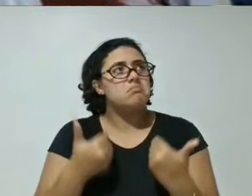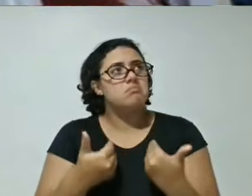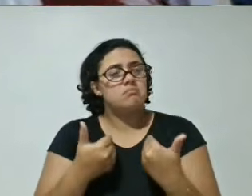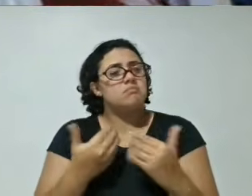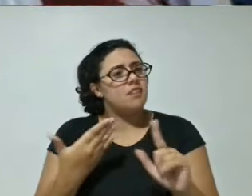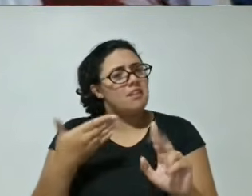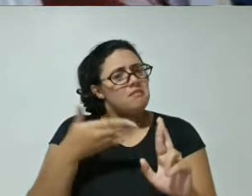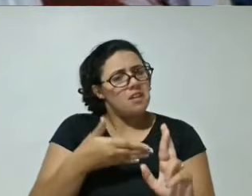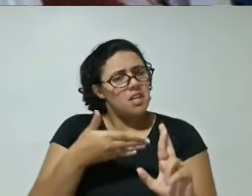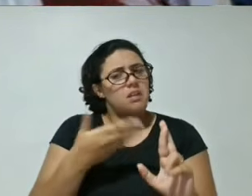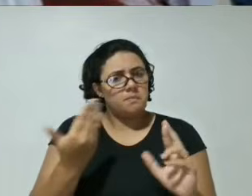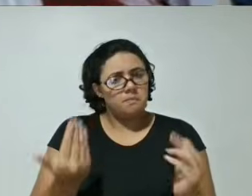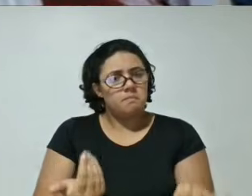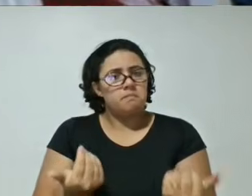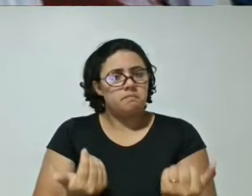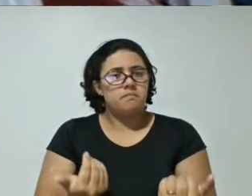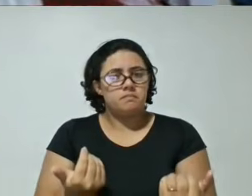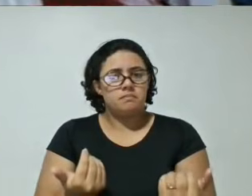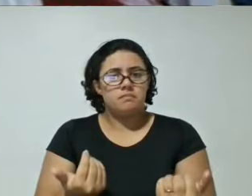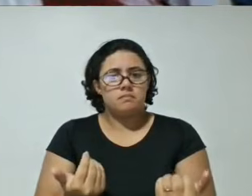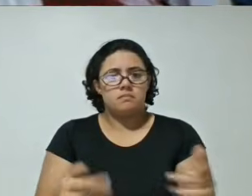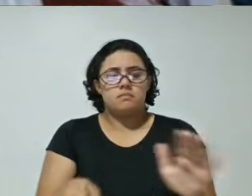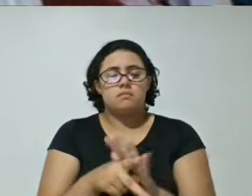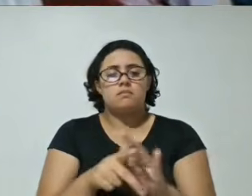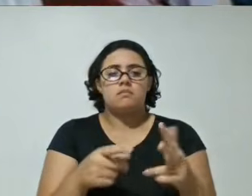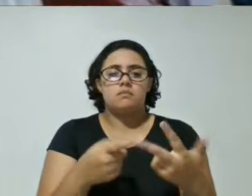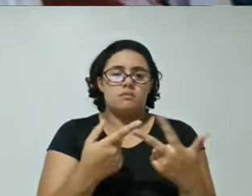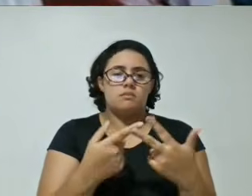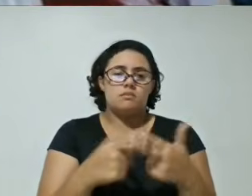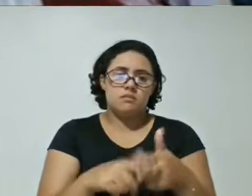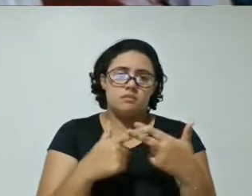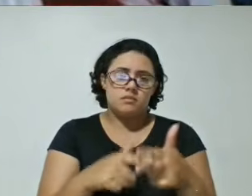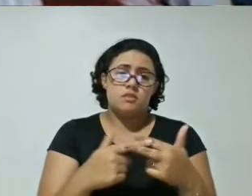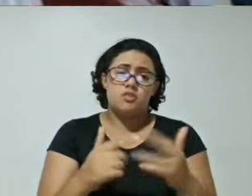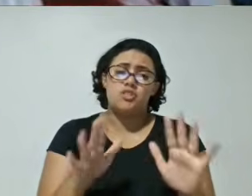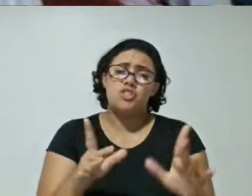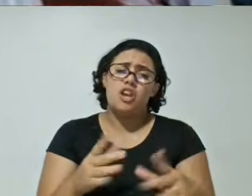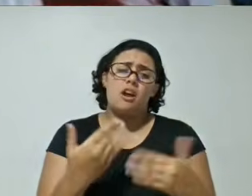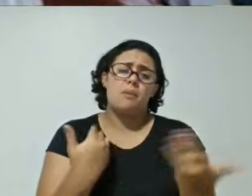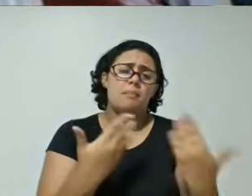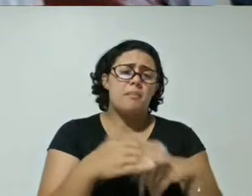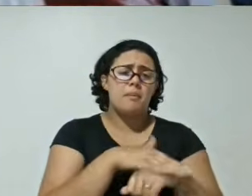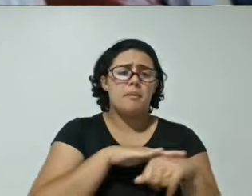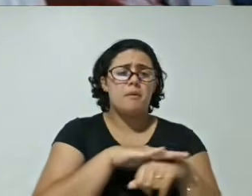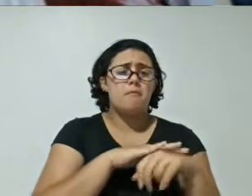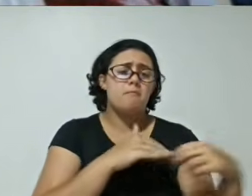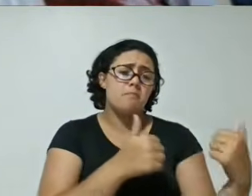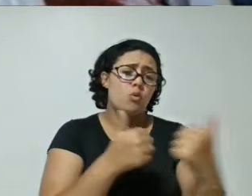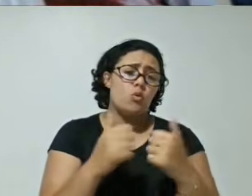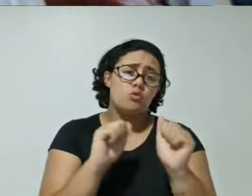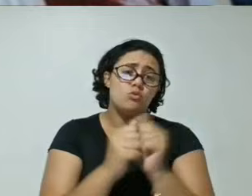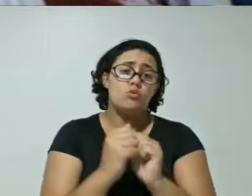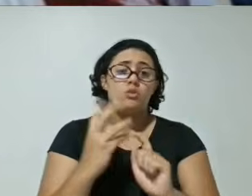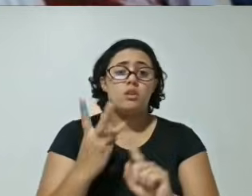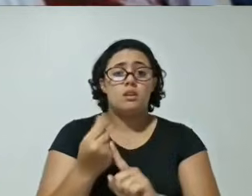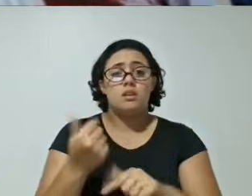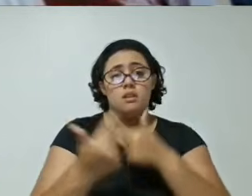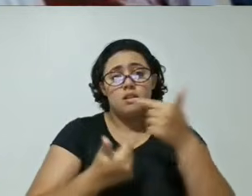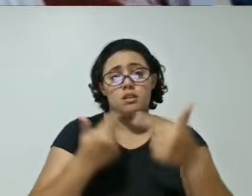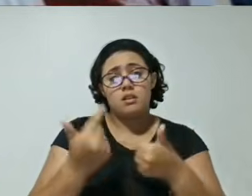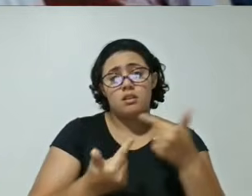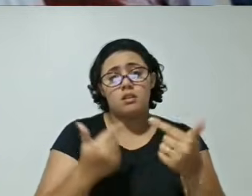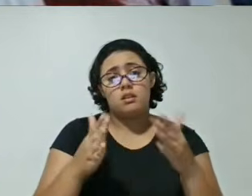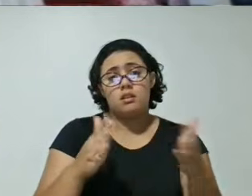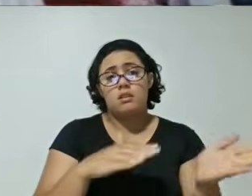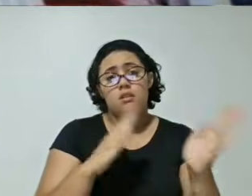referência, né? Ali no equipamento, eu já tinha um diálogo muito bom com esses artistas. Estou vendo, até passou aqui agora a logo da